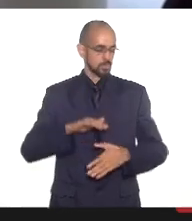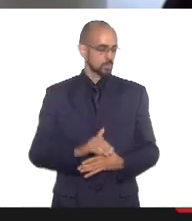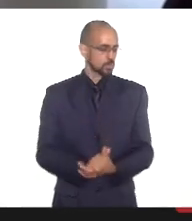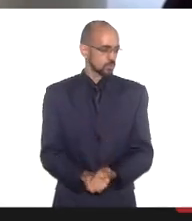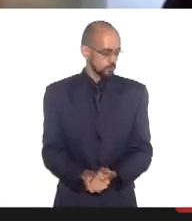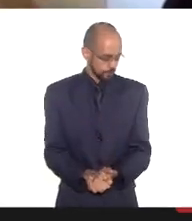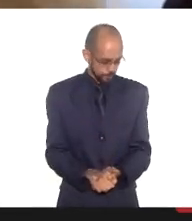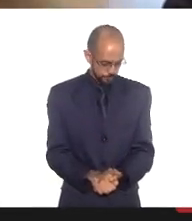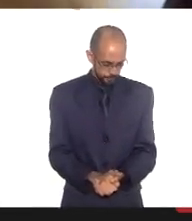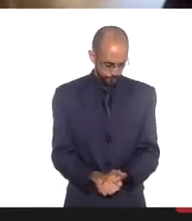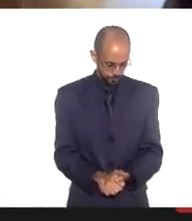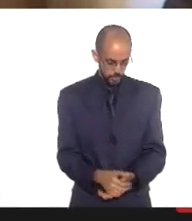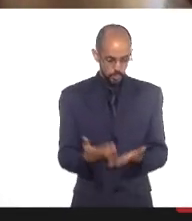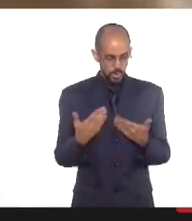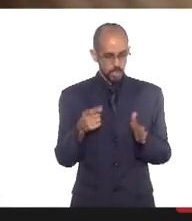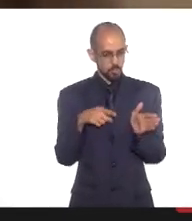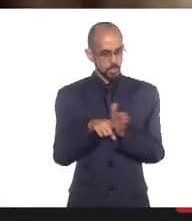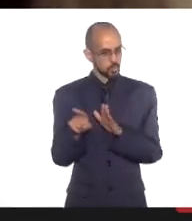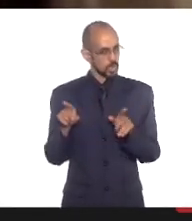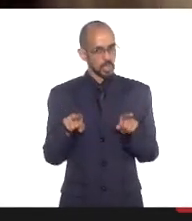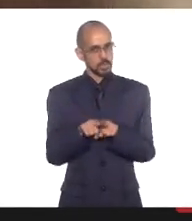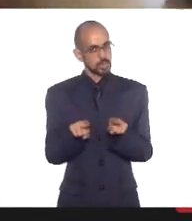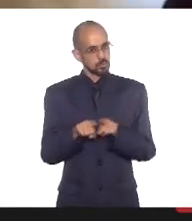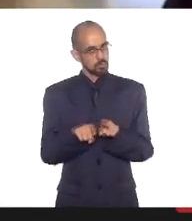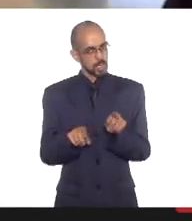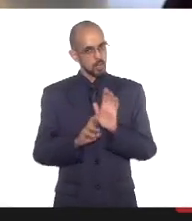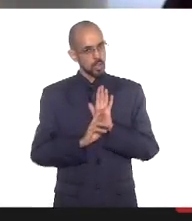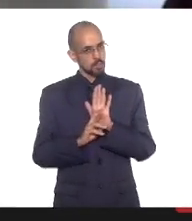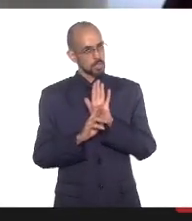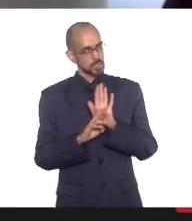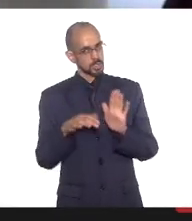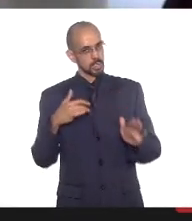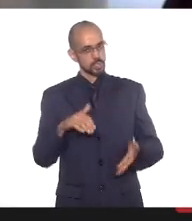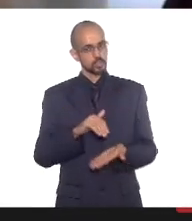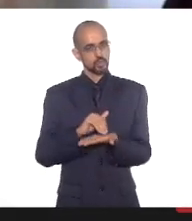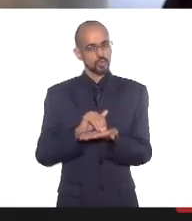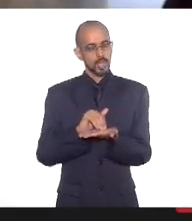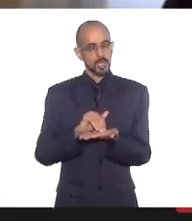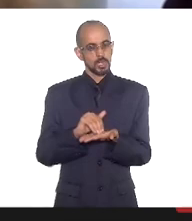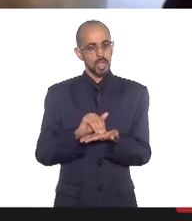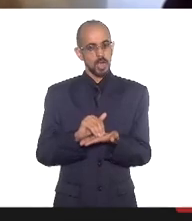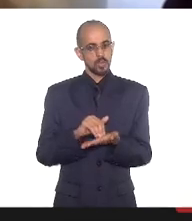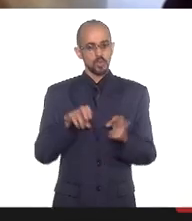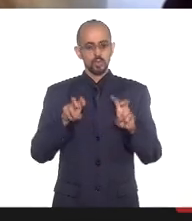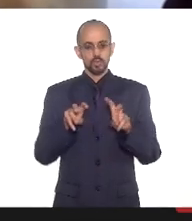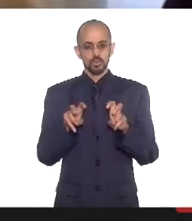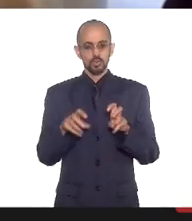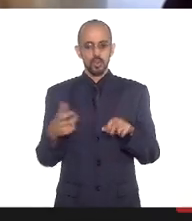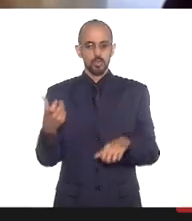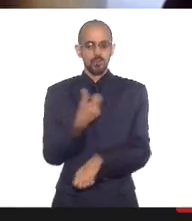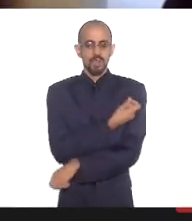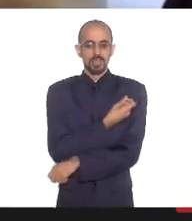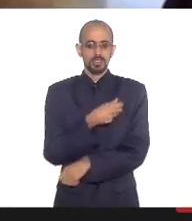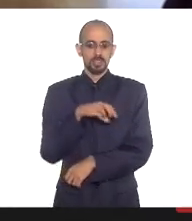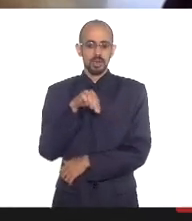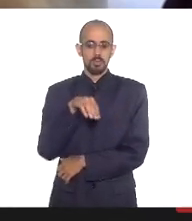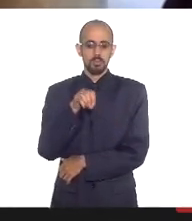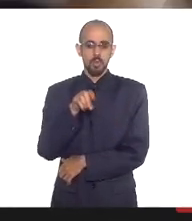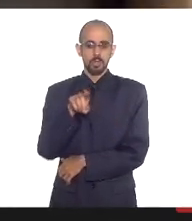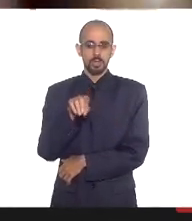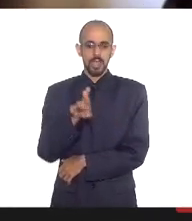de perguntar também o secretário o represa secretário sobre a vacina moderna